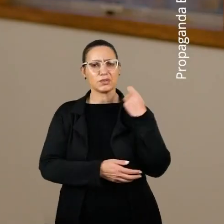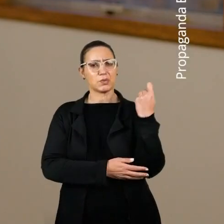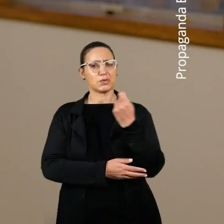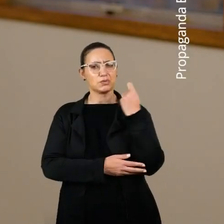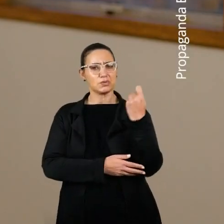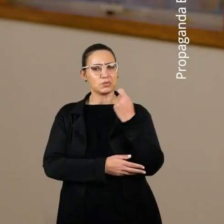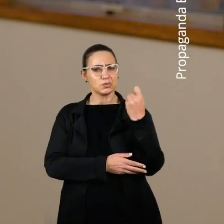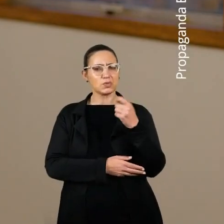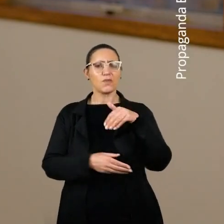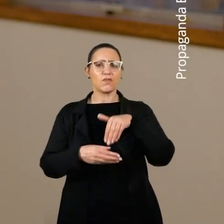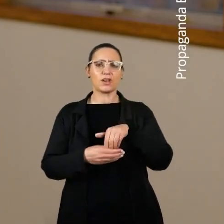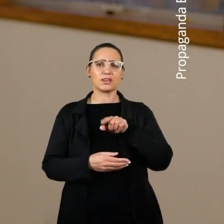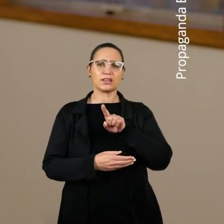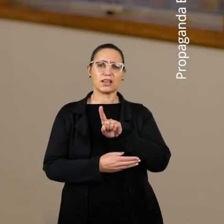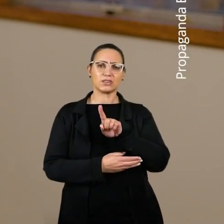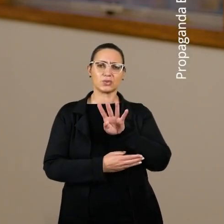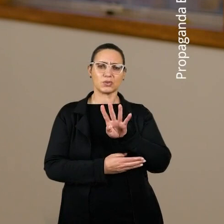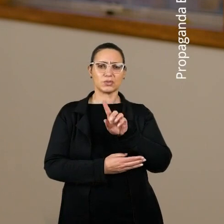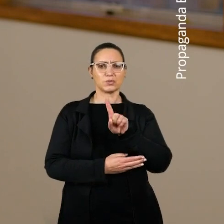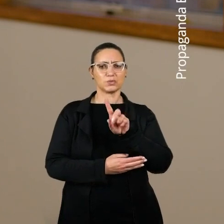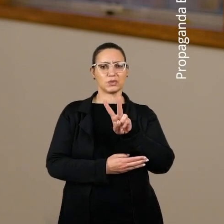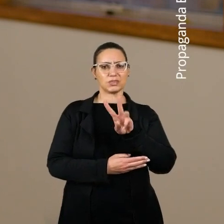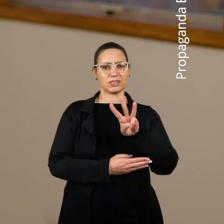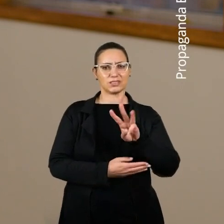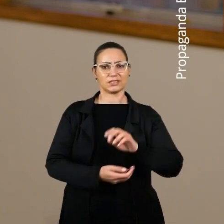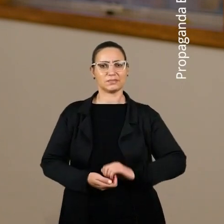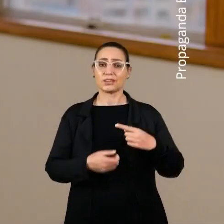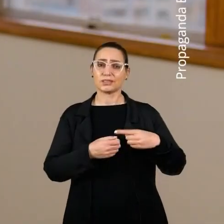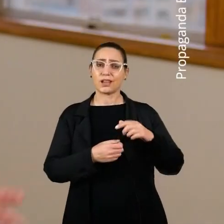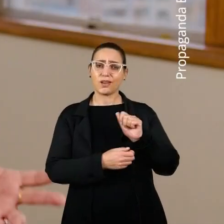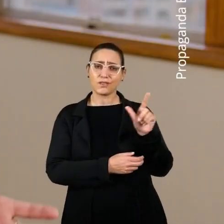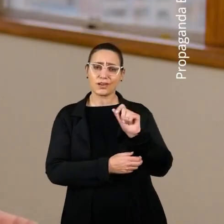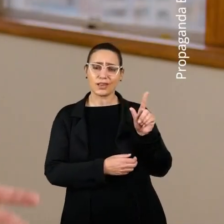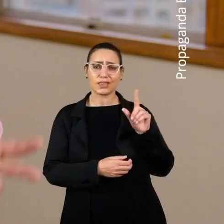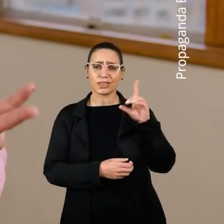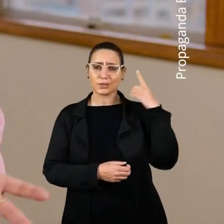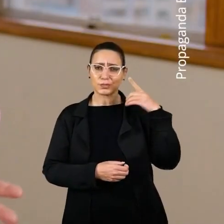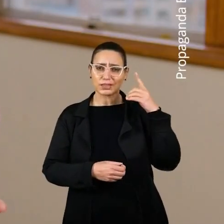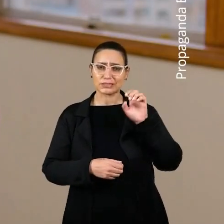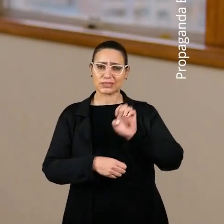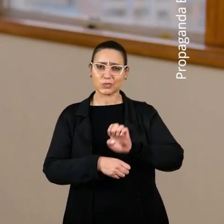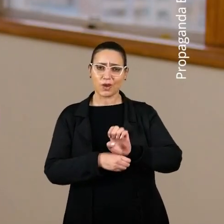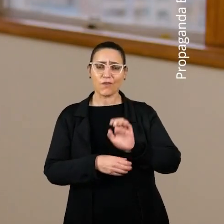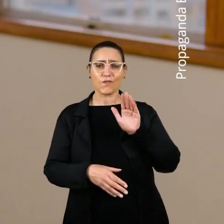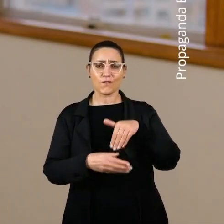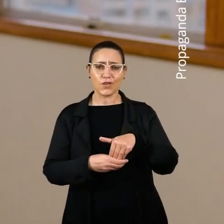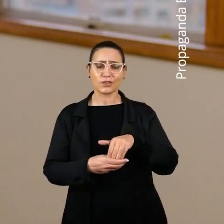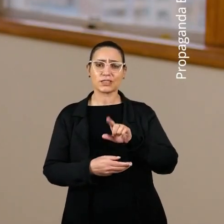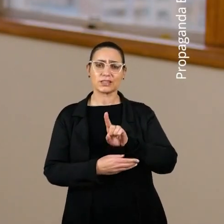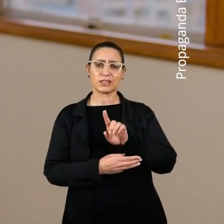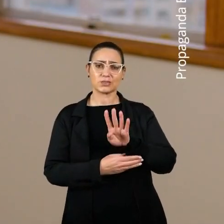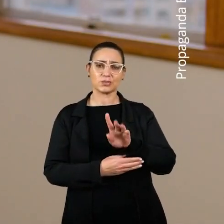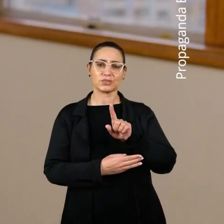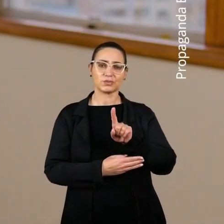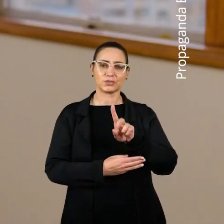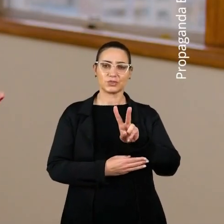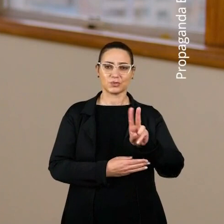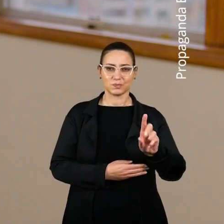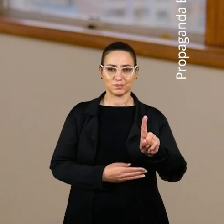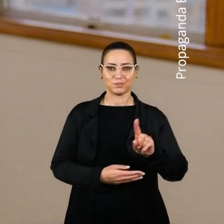o Estado melhorar de vez, Celso Rolls, 14123. Alvorada, para deputada estadual, vote Mari de